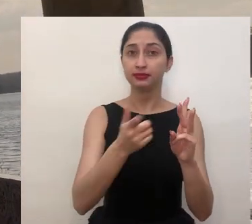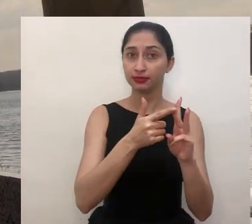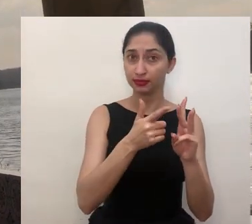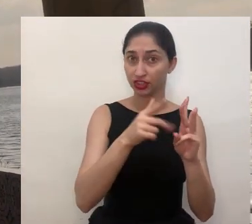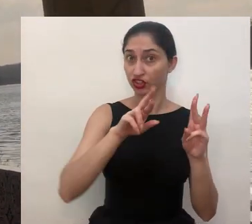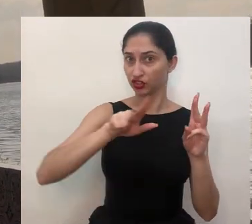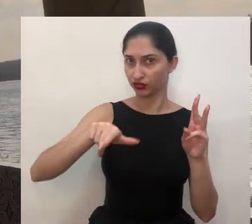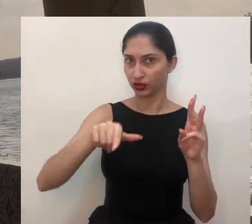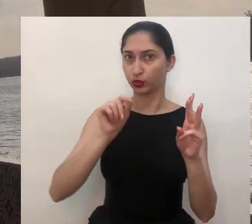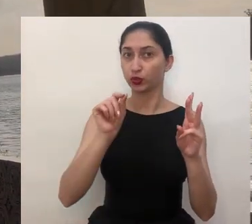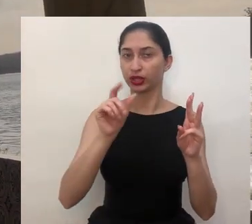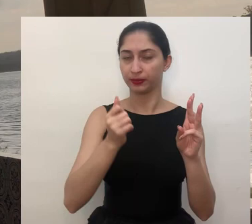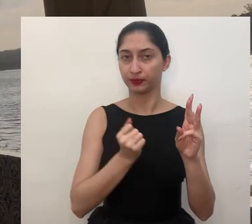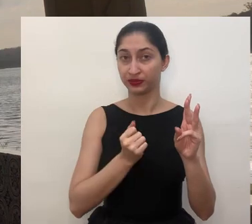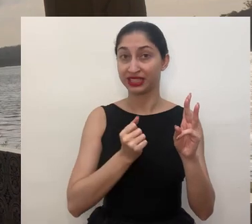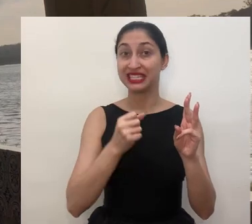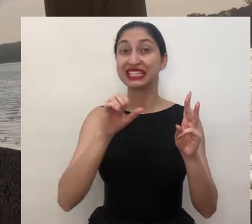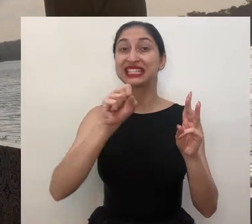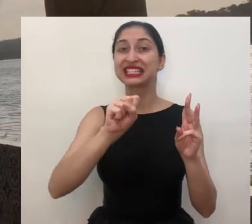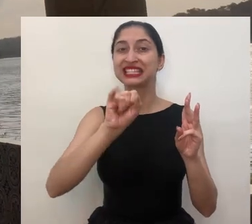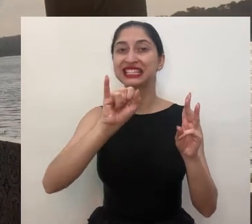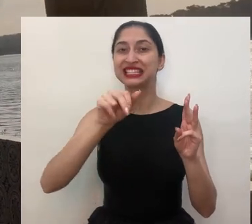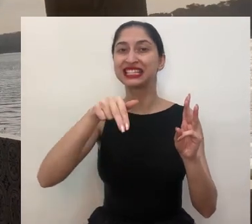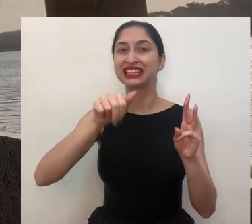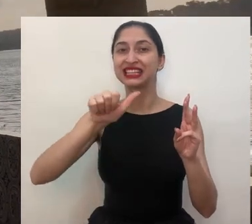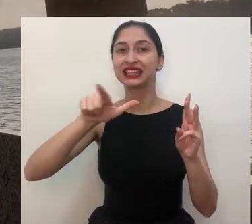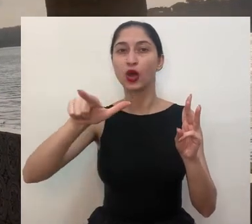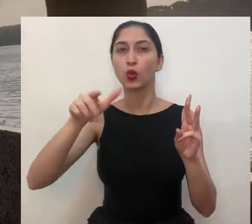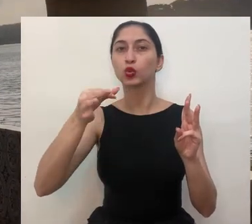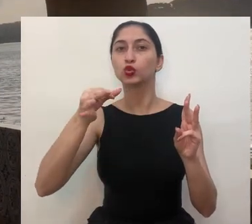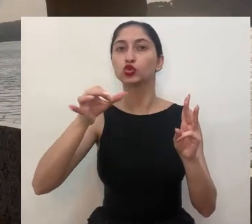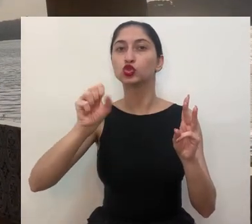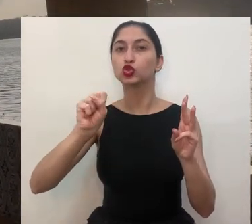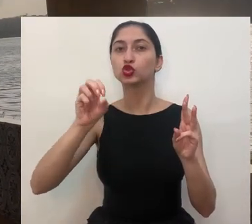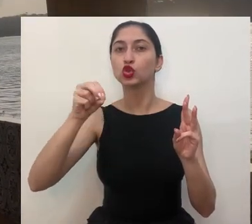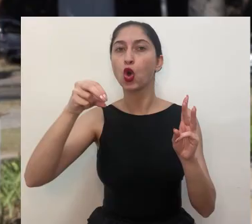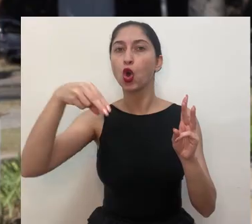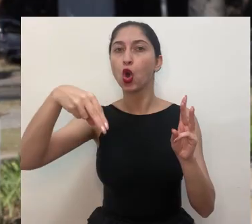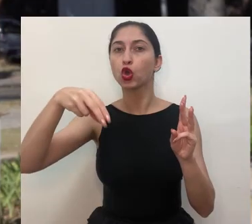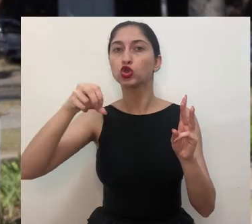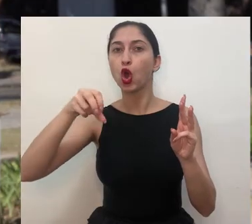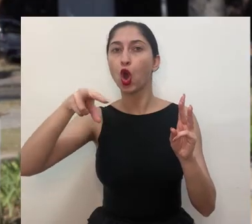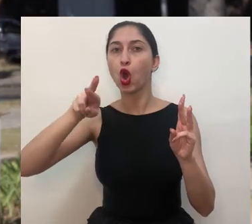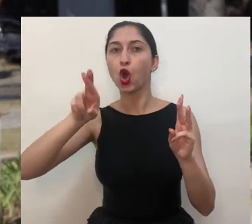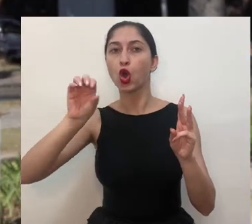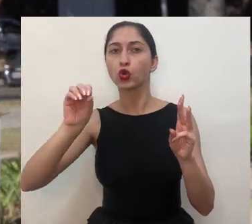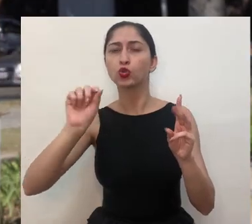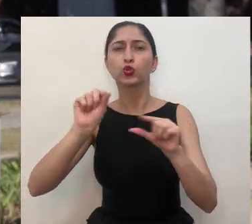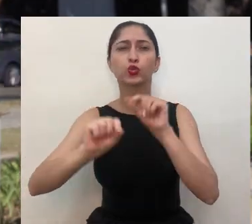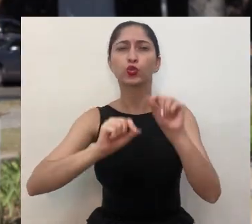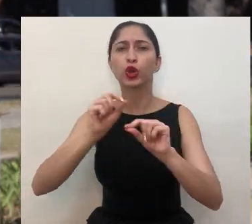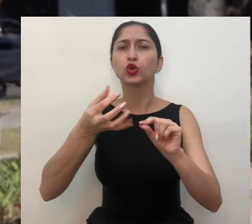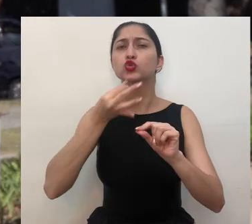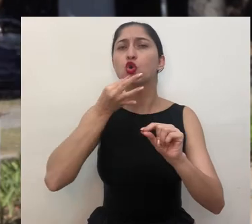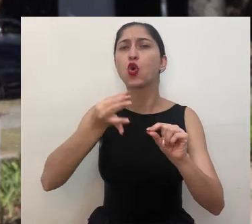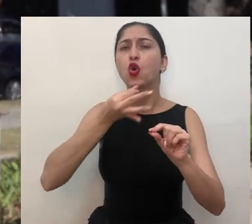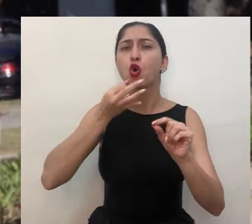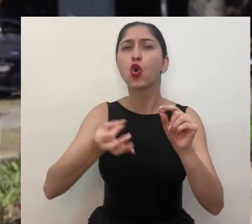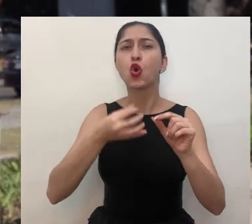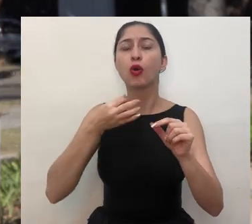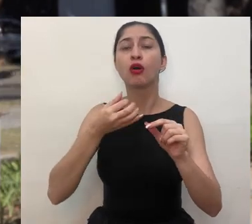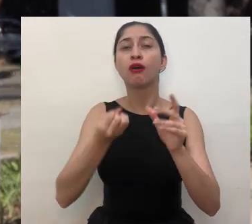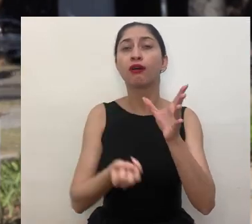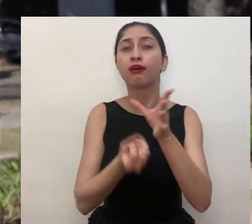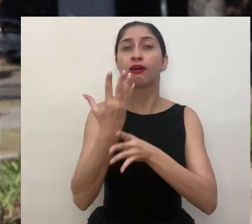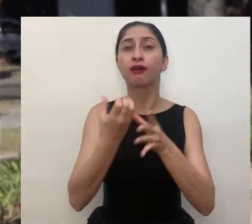de sons são os sinais sonoros. Esses são sons artificiais, criados pelos homens. São sons que